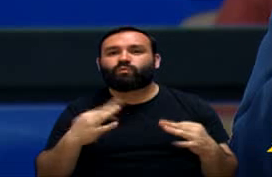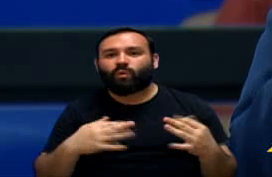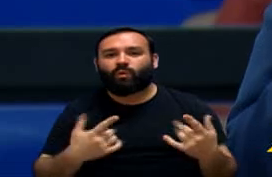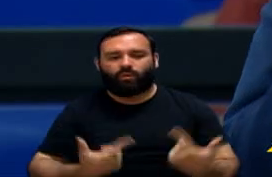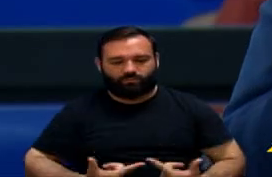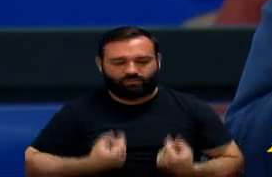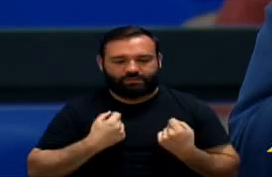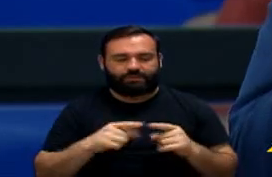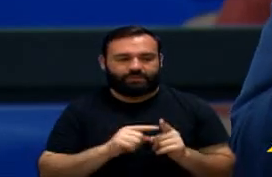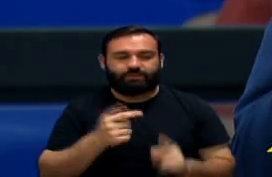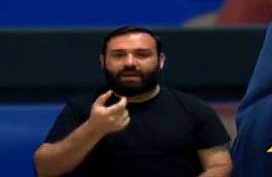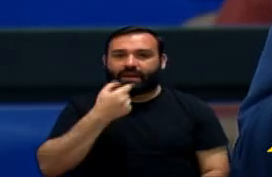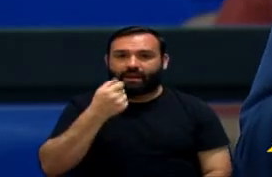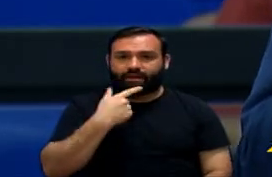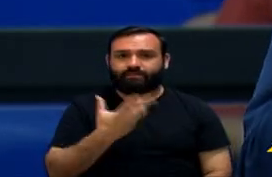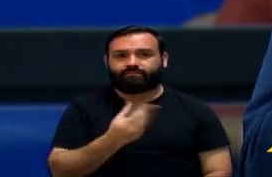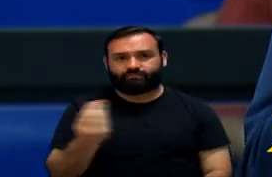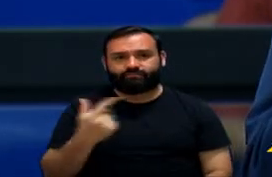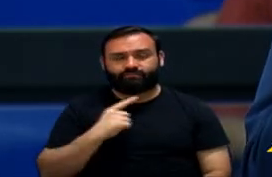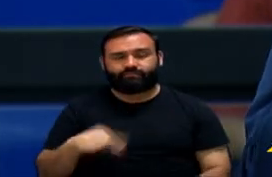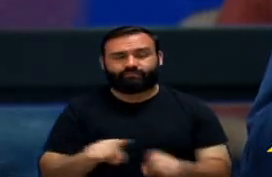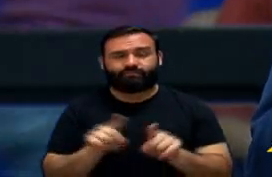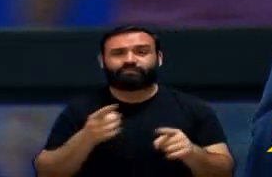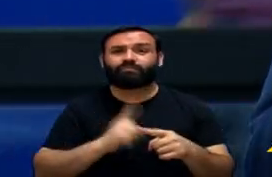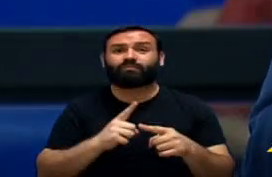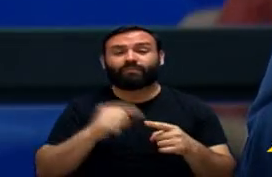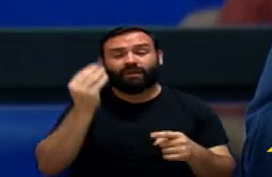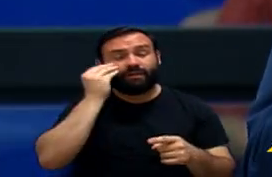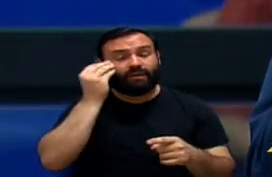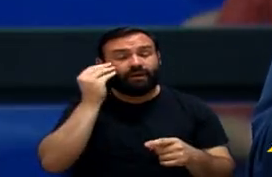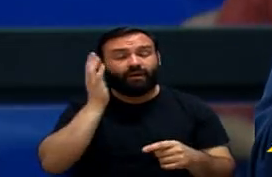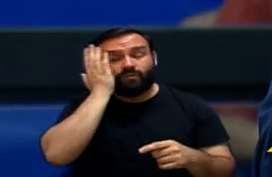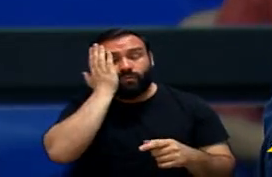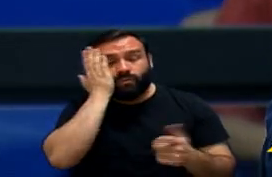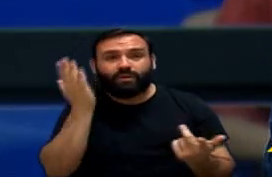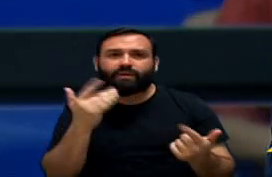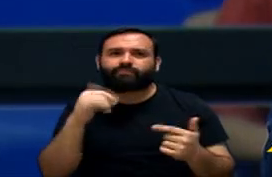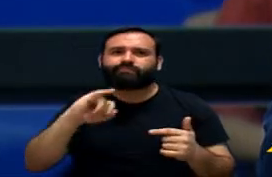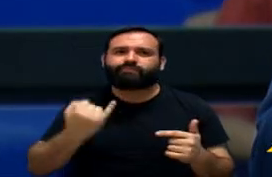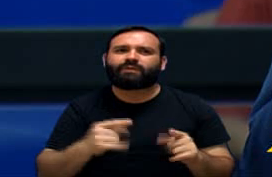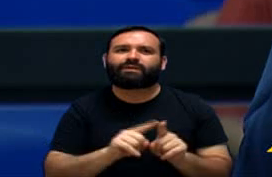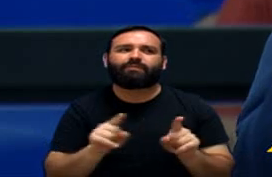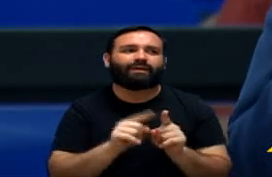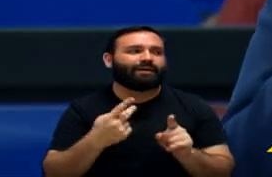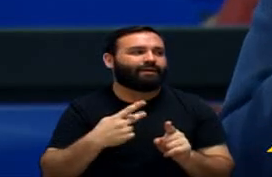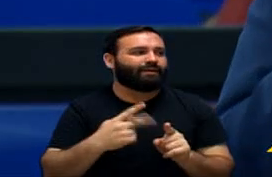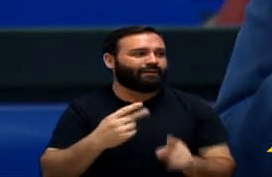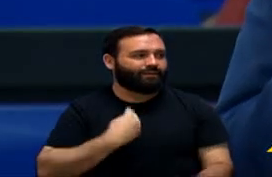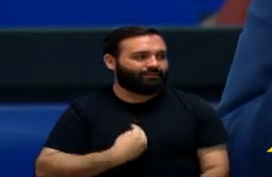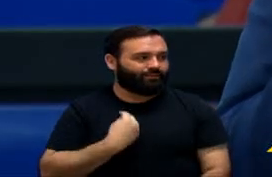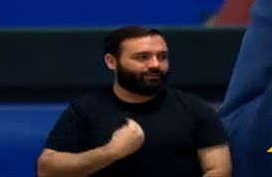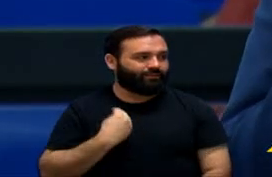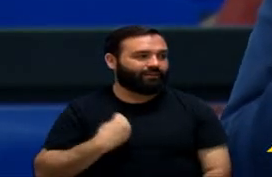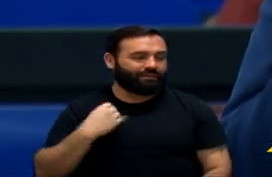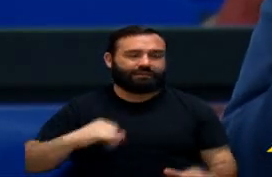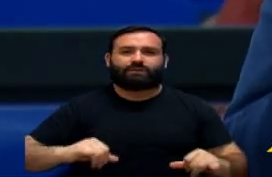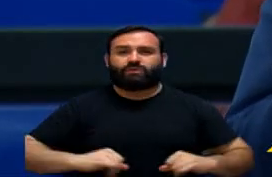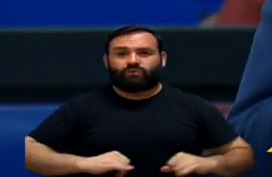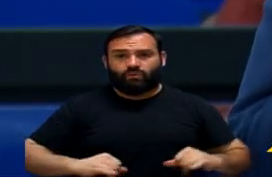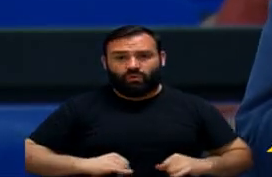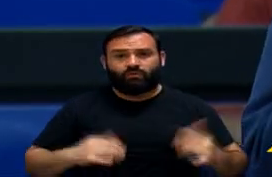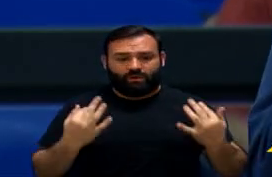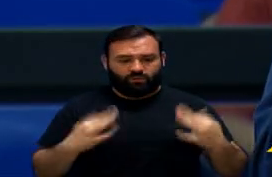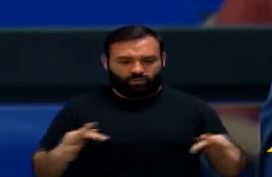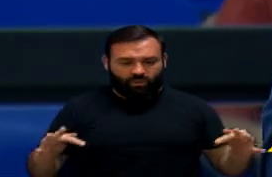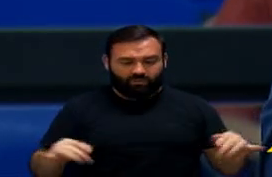Câncer tomando várias medicações né para tentar dormir né aproveitando seus últimos dias de vida com sofrimento com a